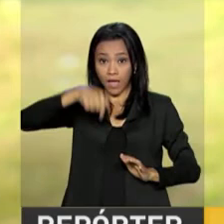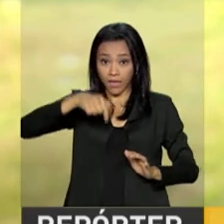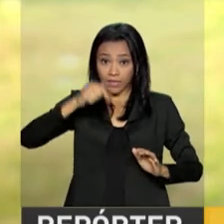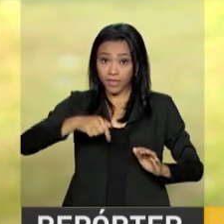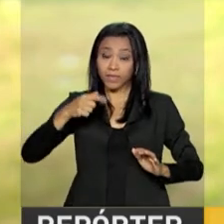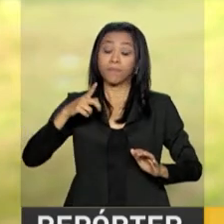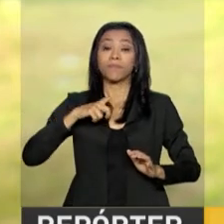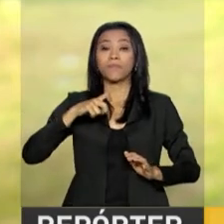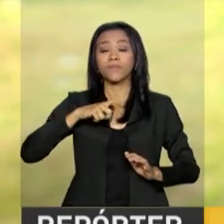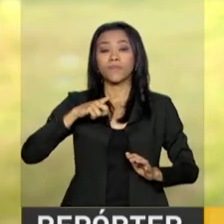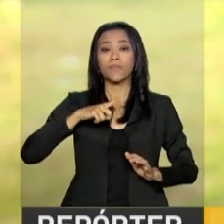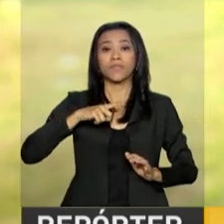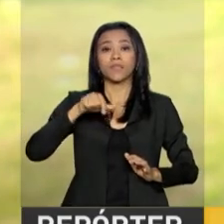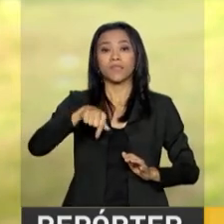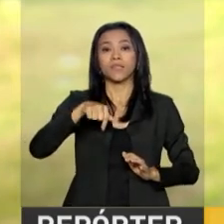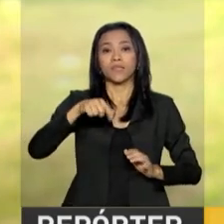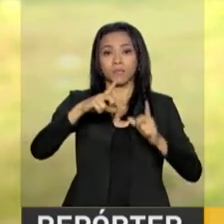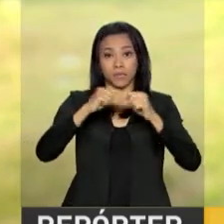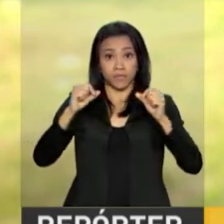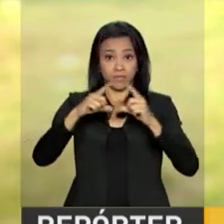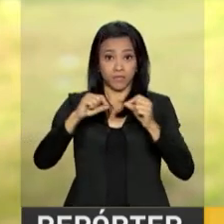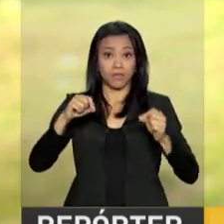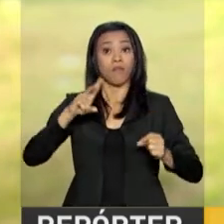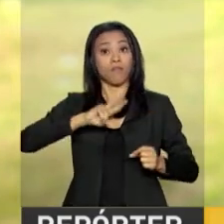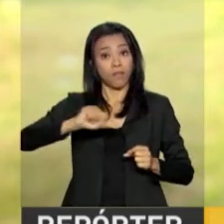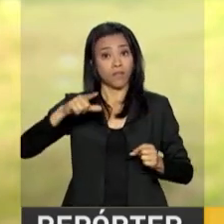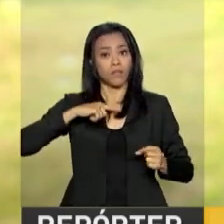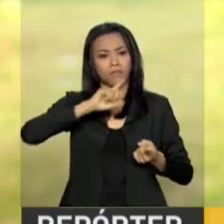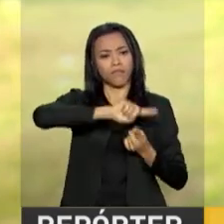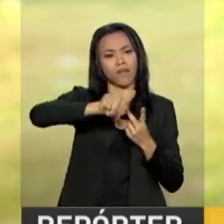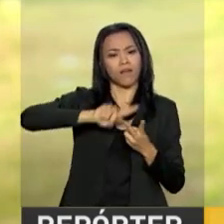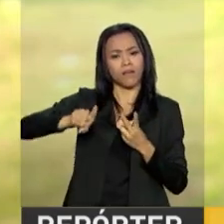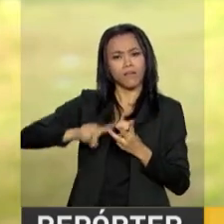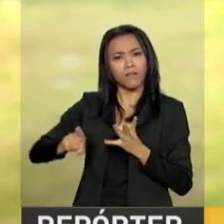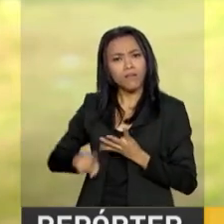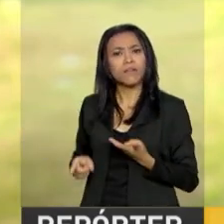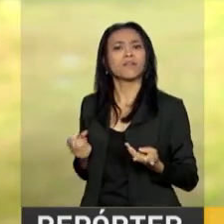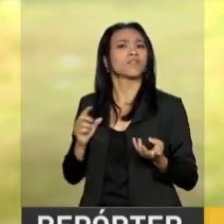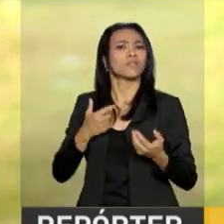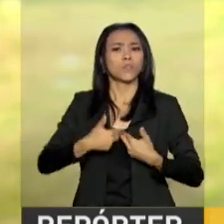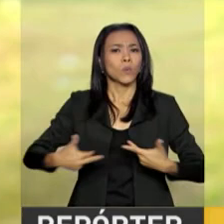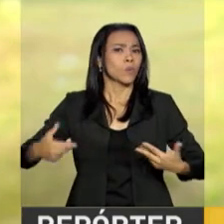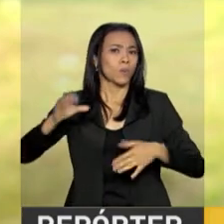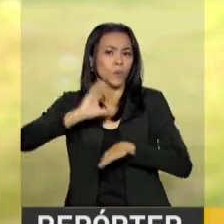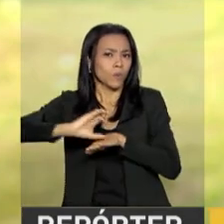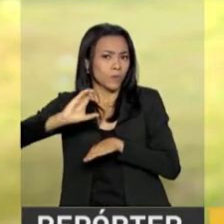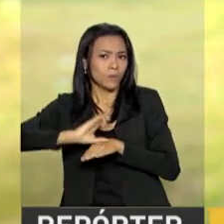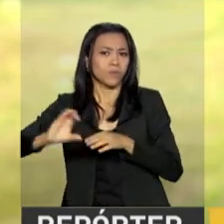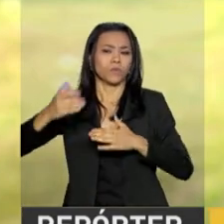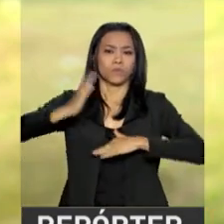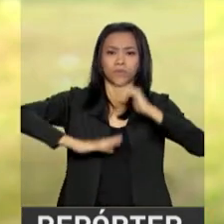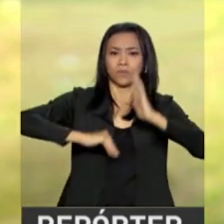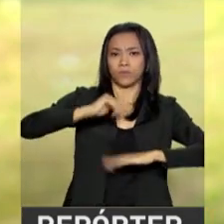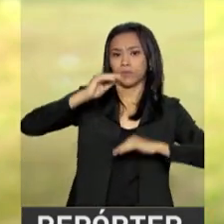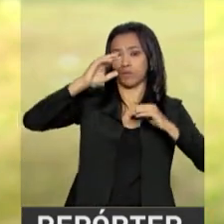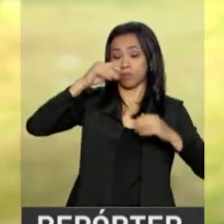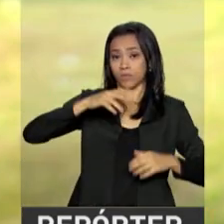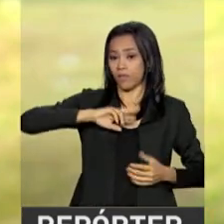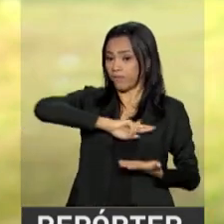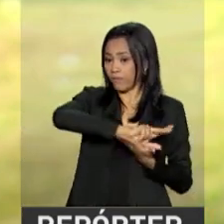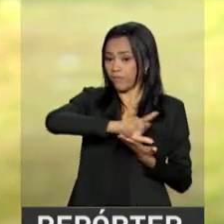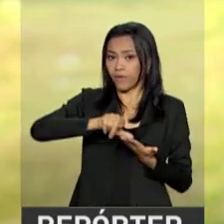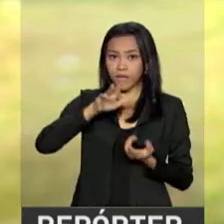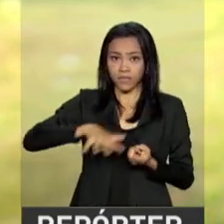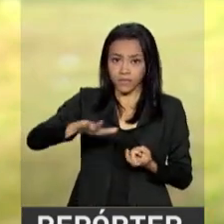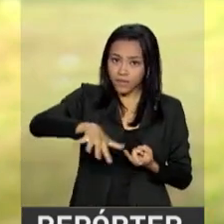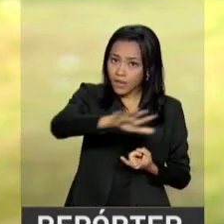escondidinha uma no distrito federal vão ser desenvolvidas várias atividades como cursos de qualificação profissional em diversas áreas